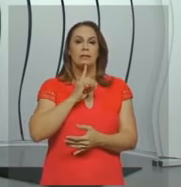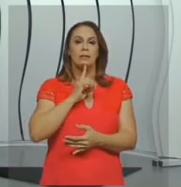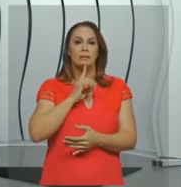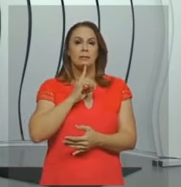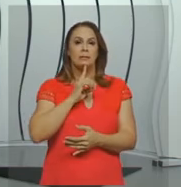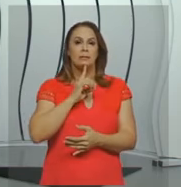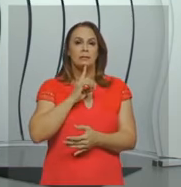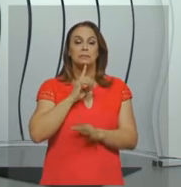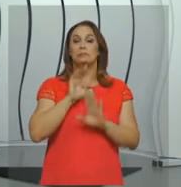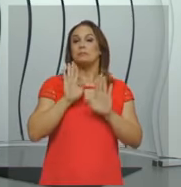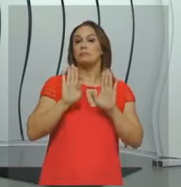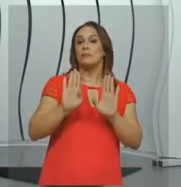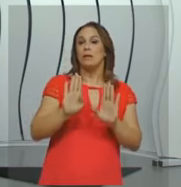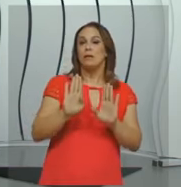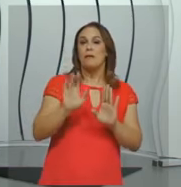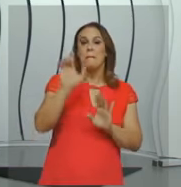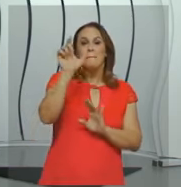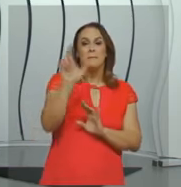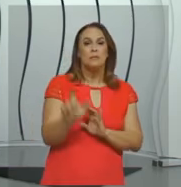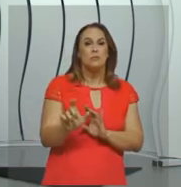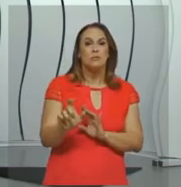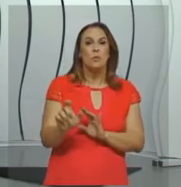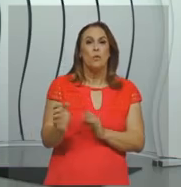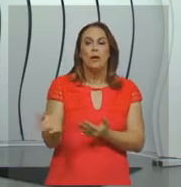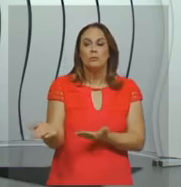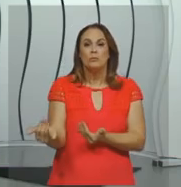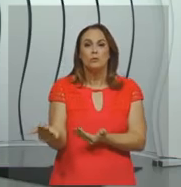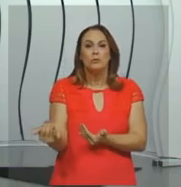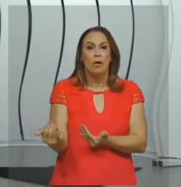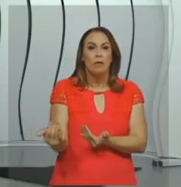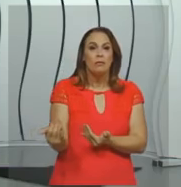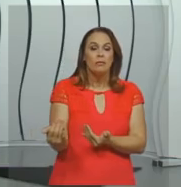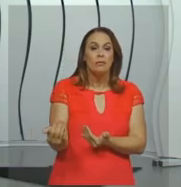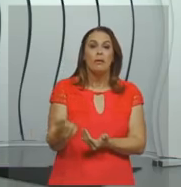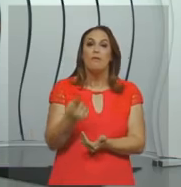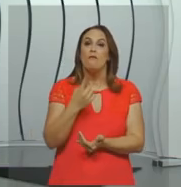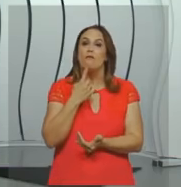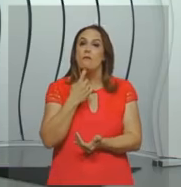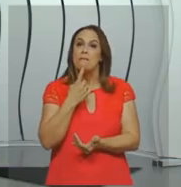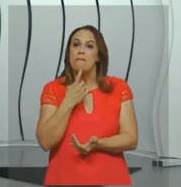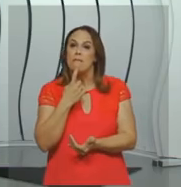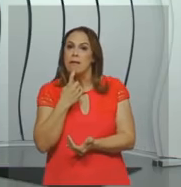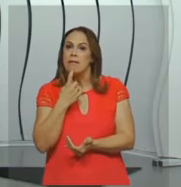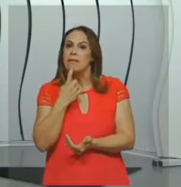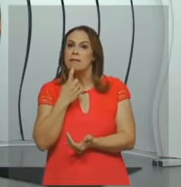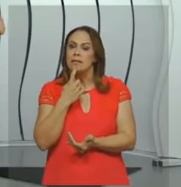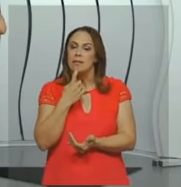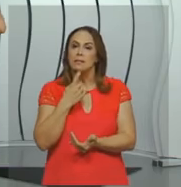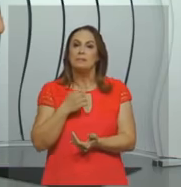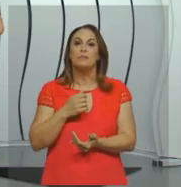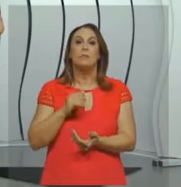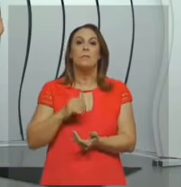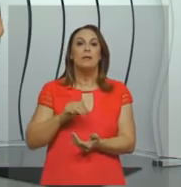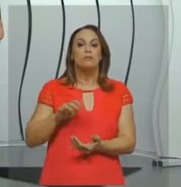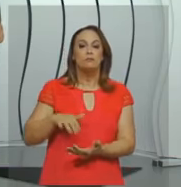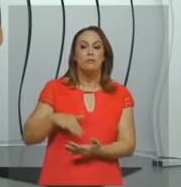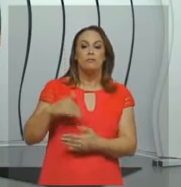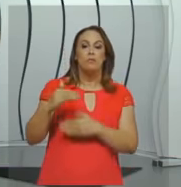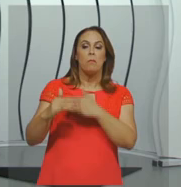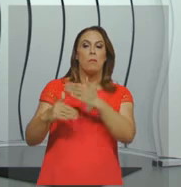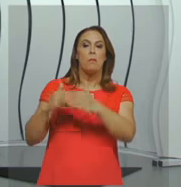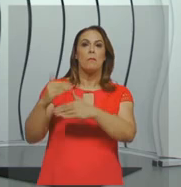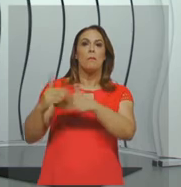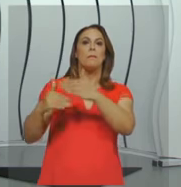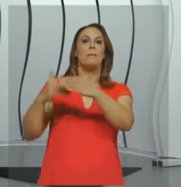ossos longos. Mas, à medida que vamos ficando na fase adulta, nós vamos encontrar mais nos ossos do crânio, nos ossos aqui do